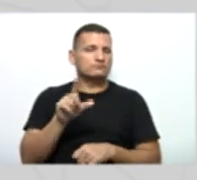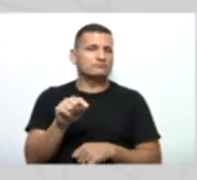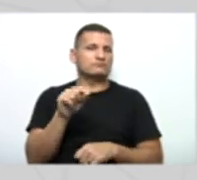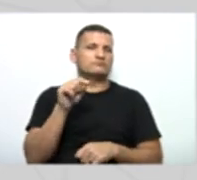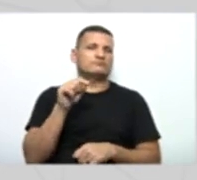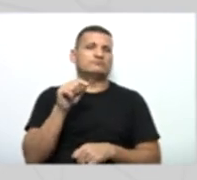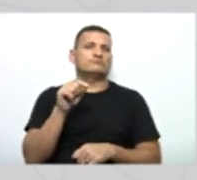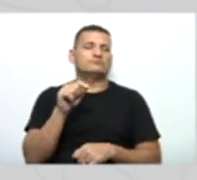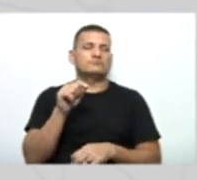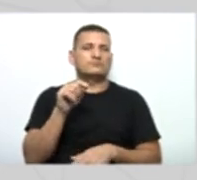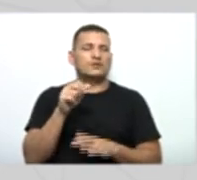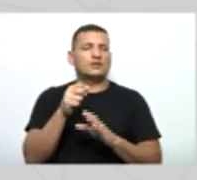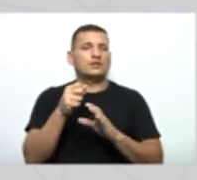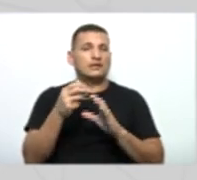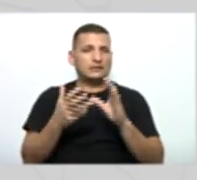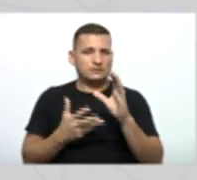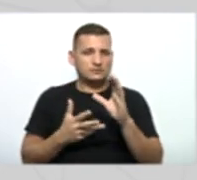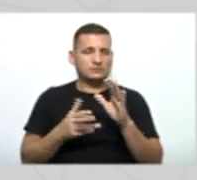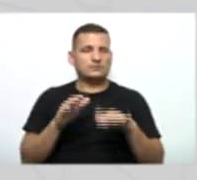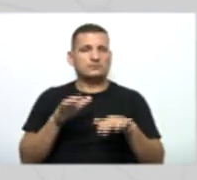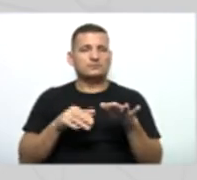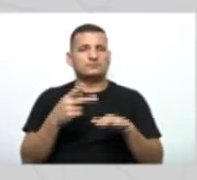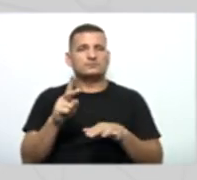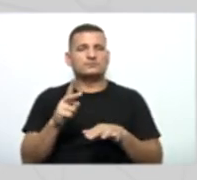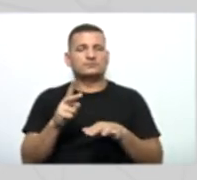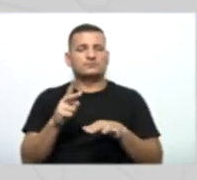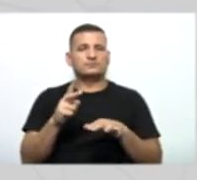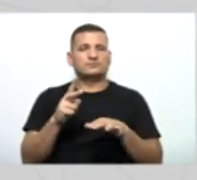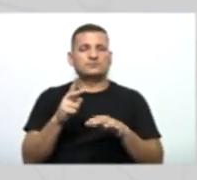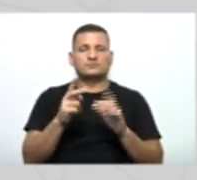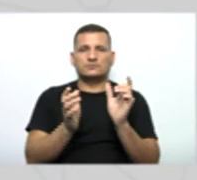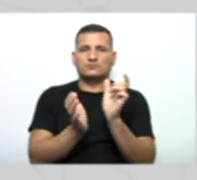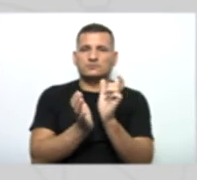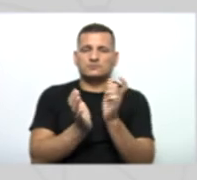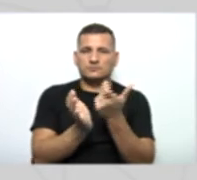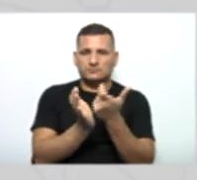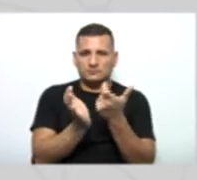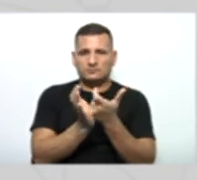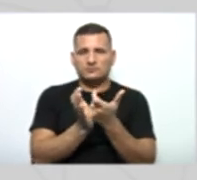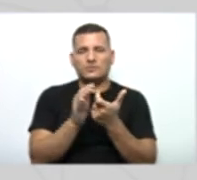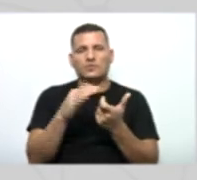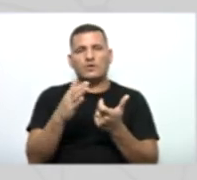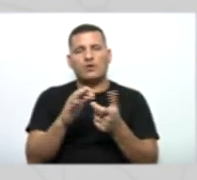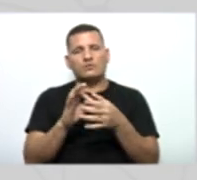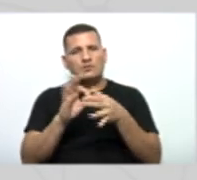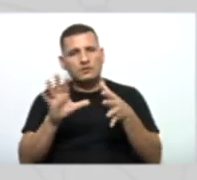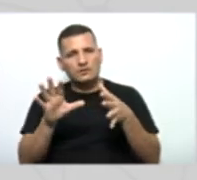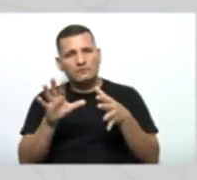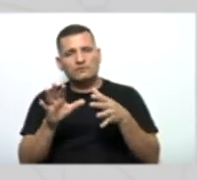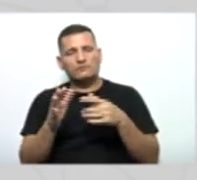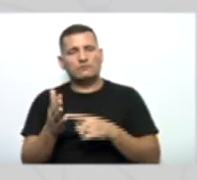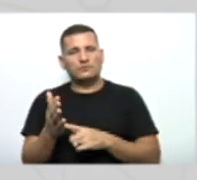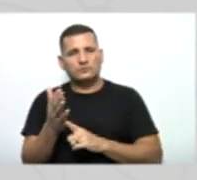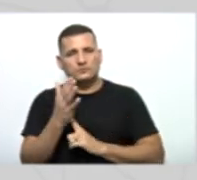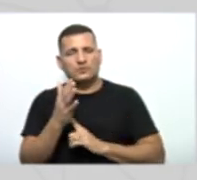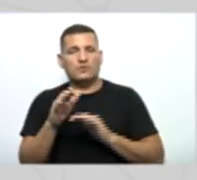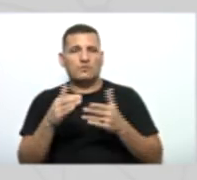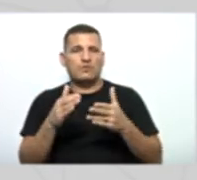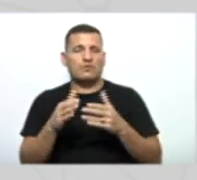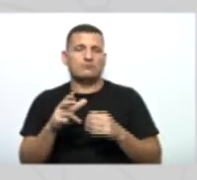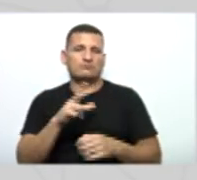partir dessas características dos atributos da sua classe, quais vão ser públicos e quais vão ser privados,